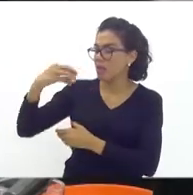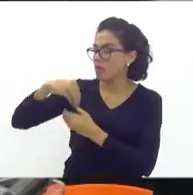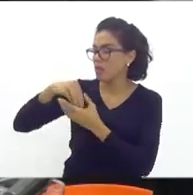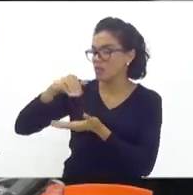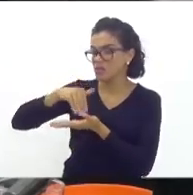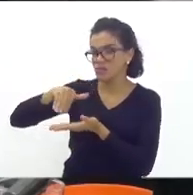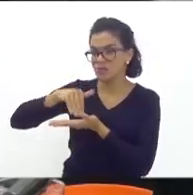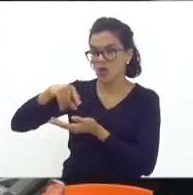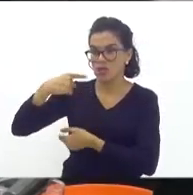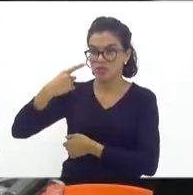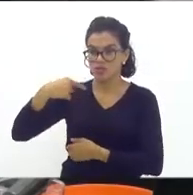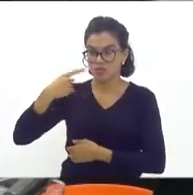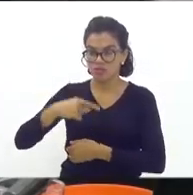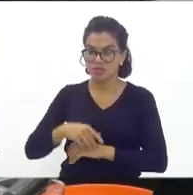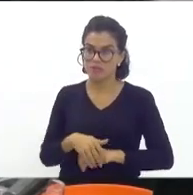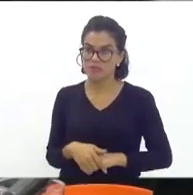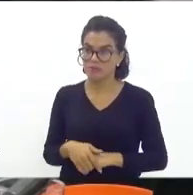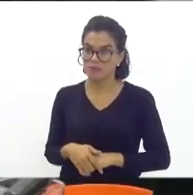advocacia